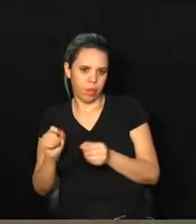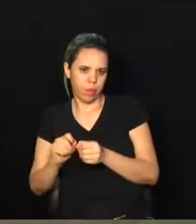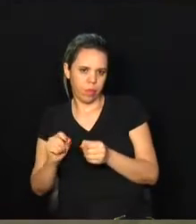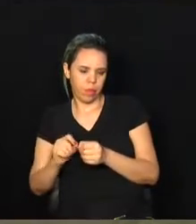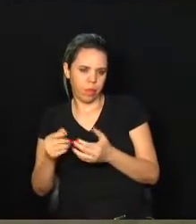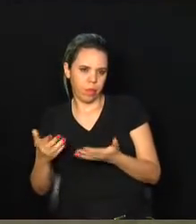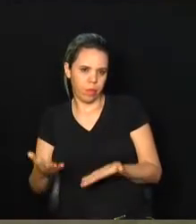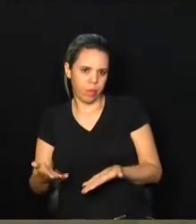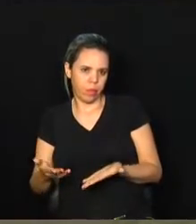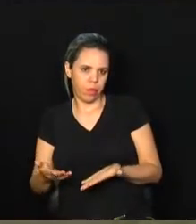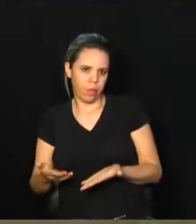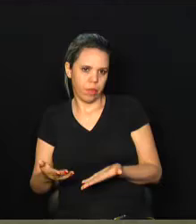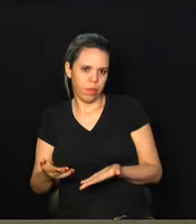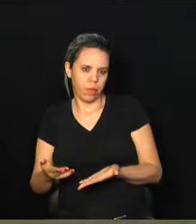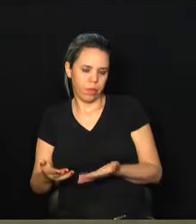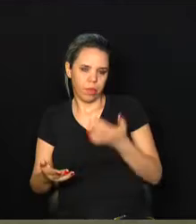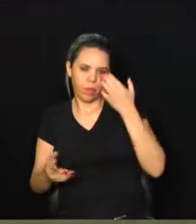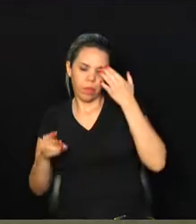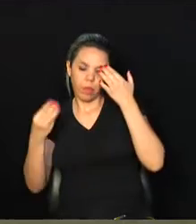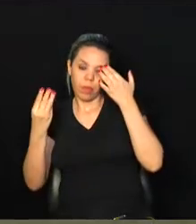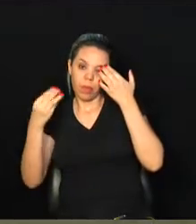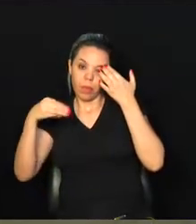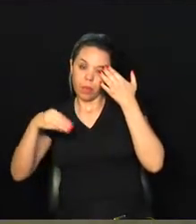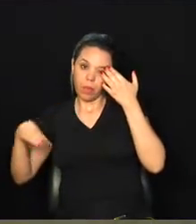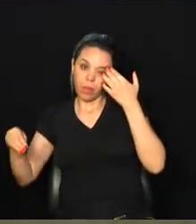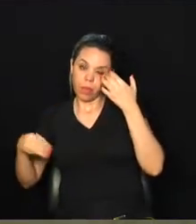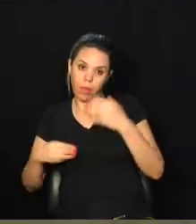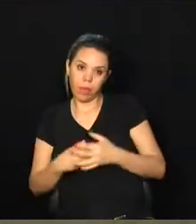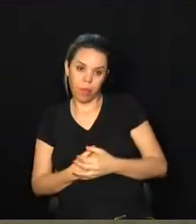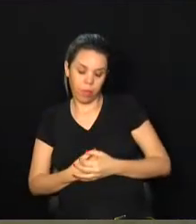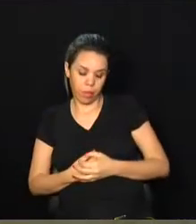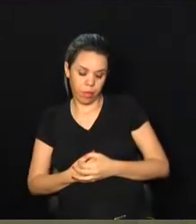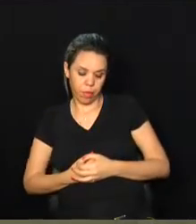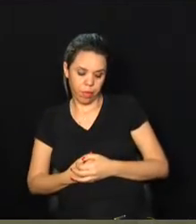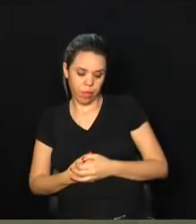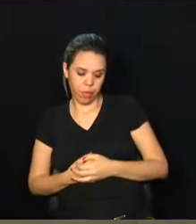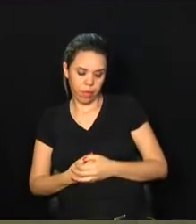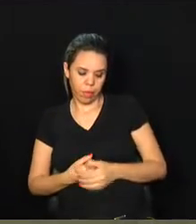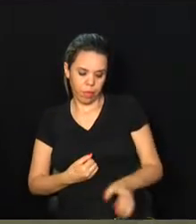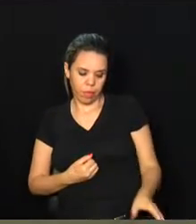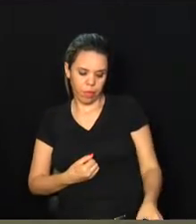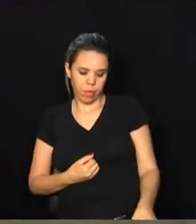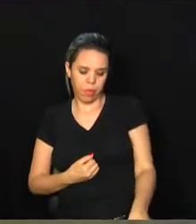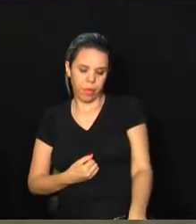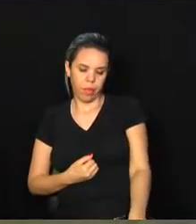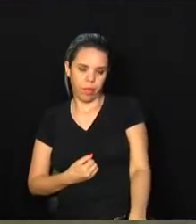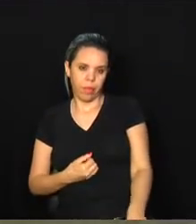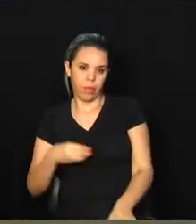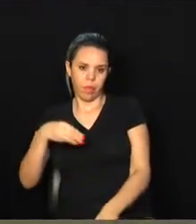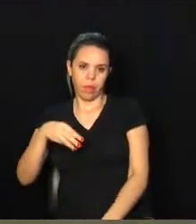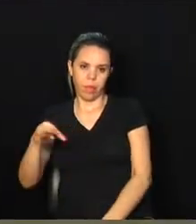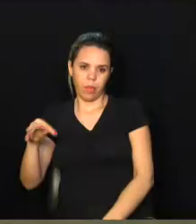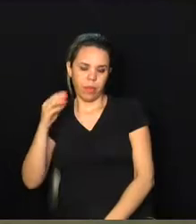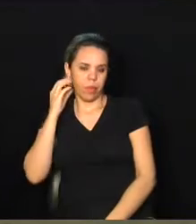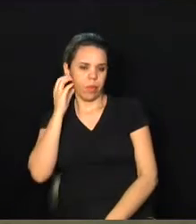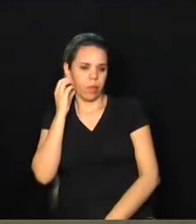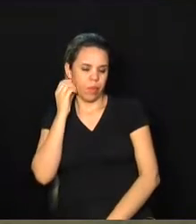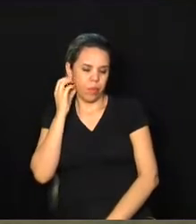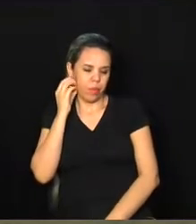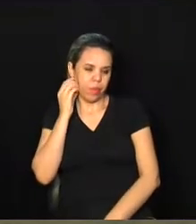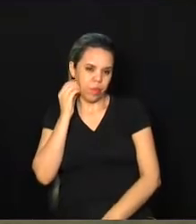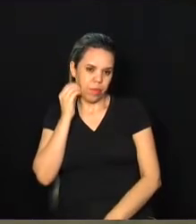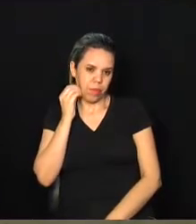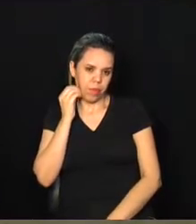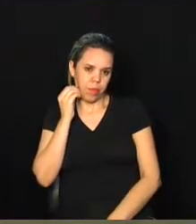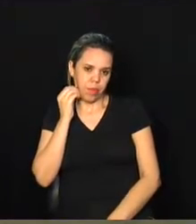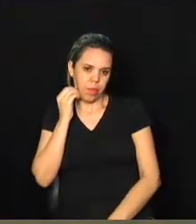eu pus um beiral de 3 metros. Beiral, largura 3 metros, beiral 3 metros. É na